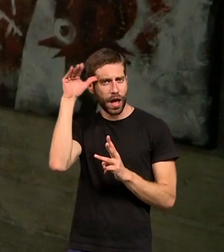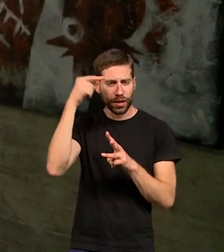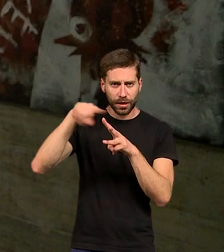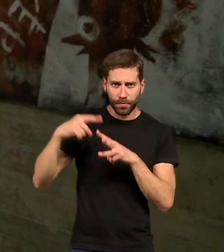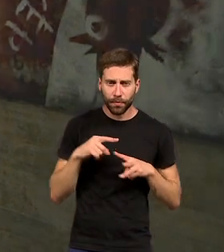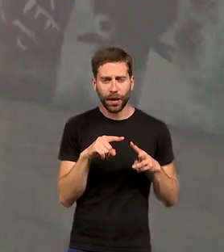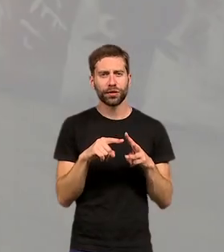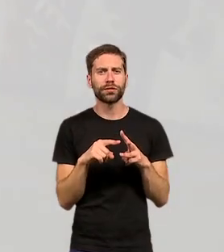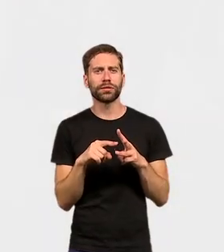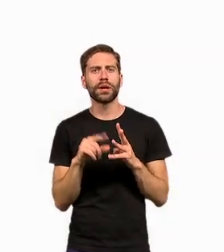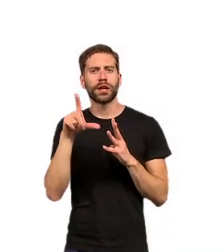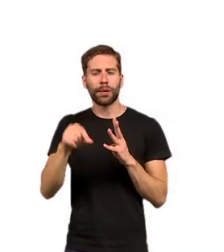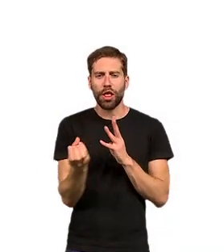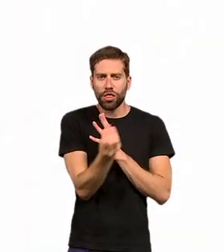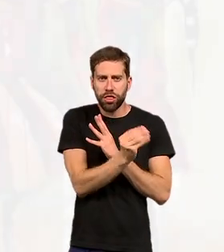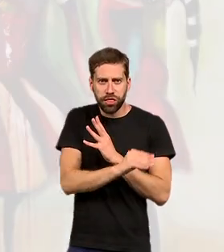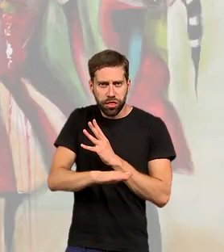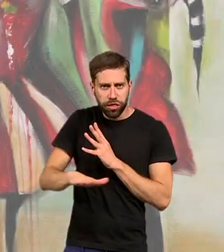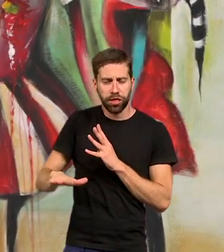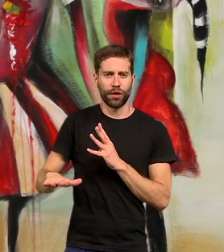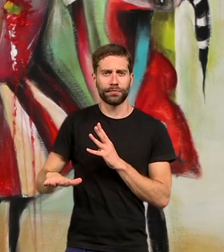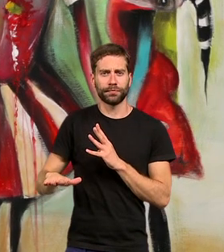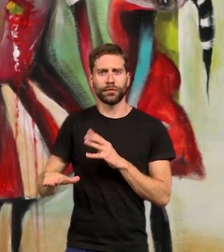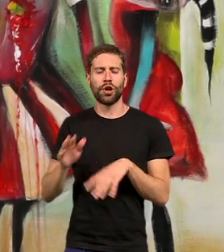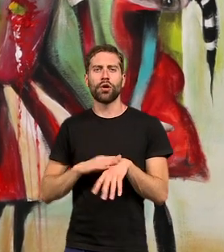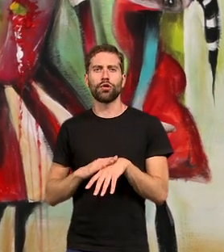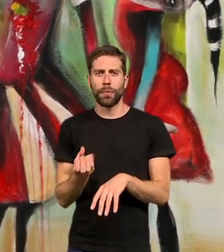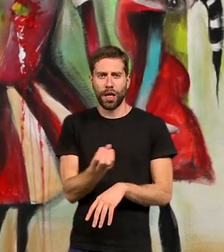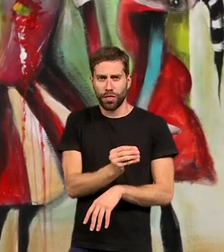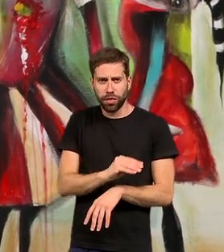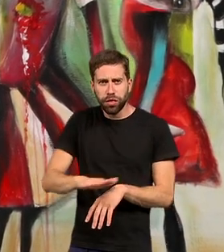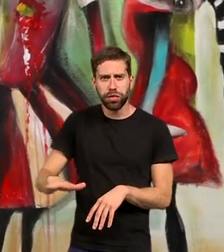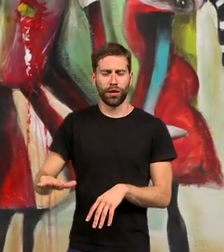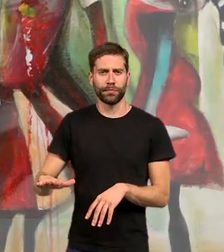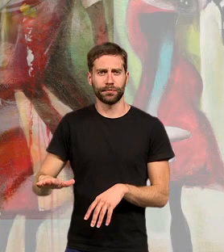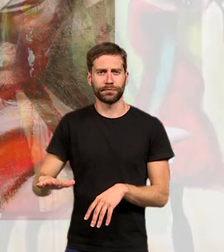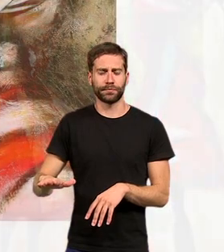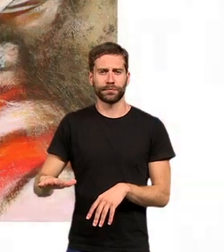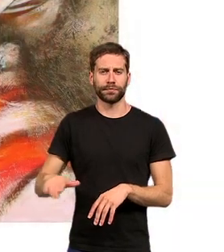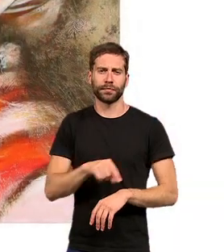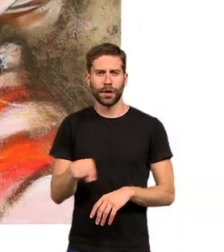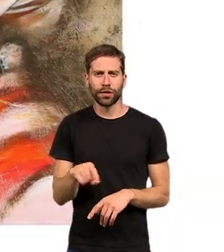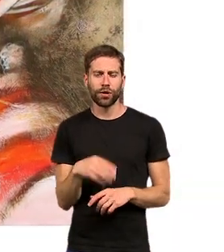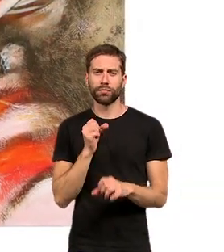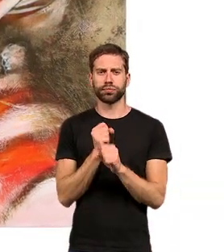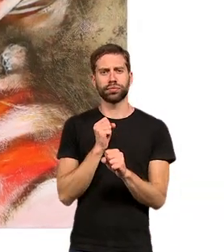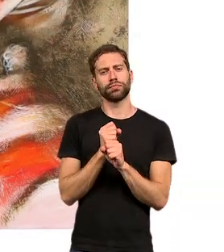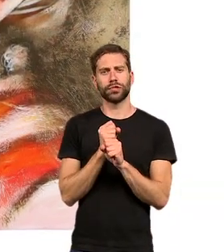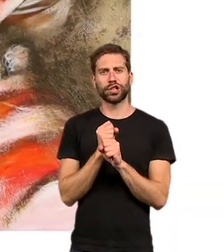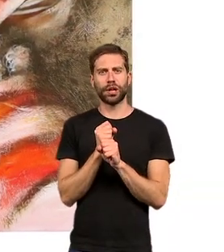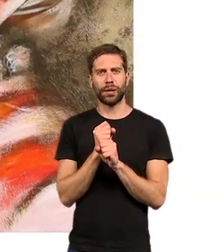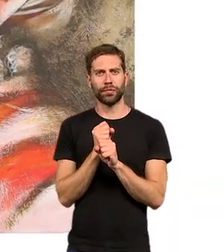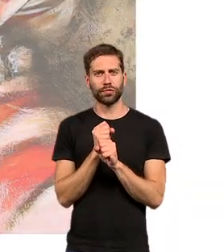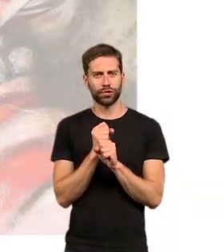e inspiro-me sobretudo também nas crianças. Elas trabalham de uma forma muito íntegra